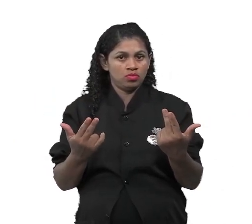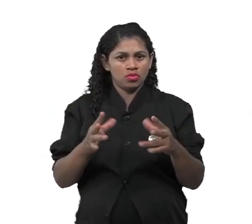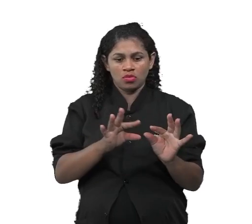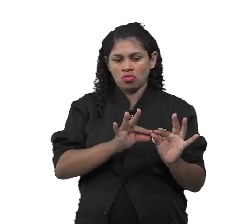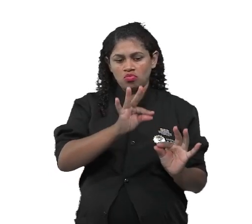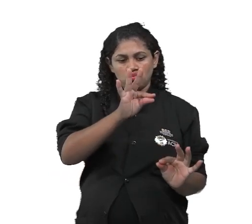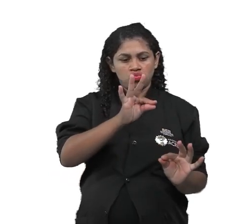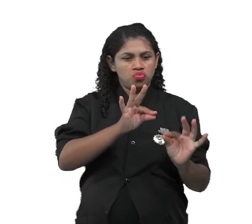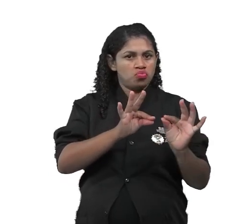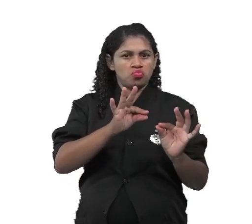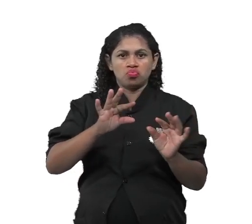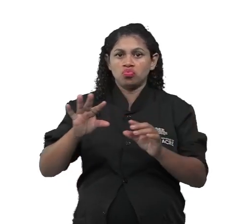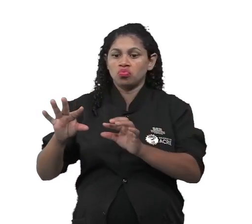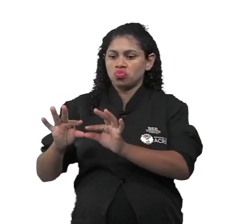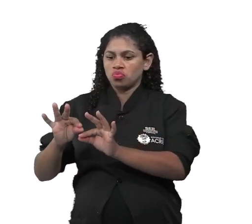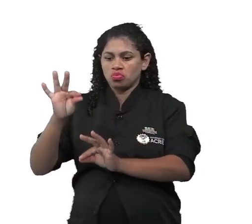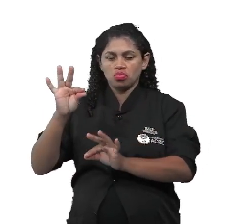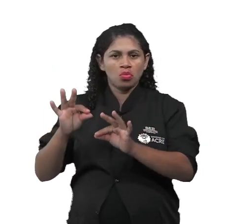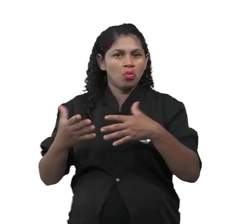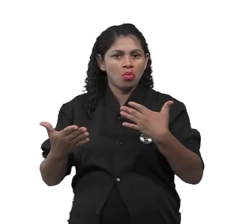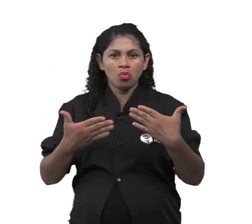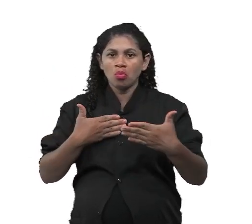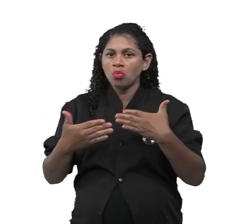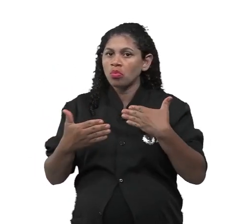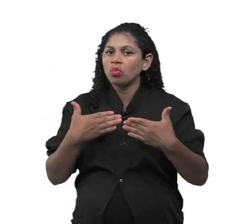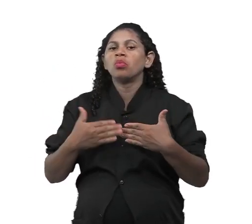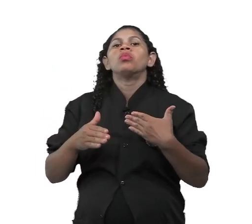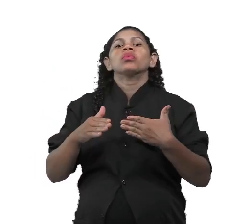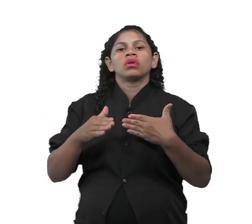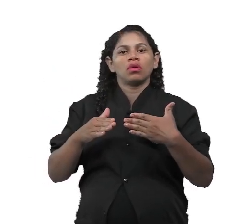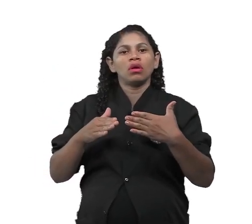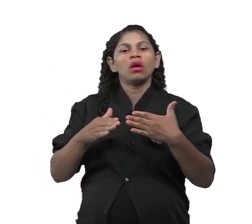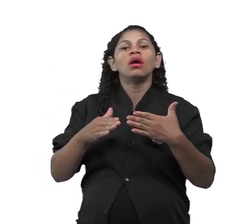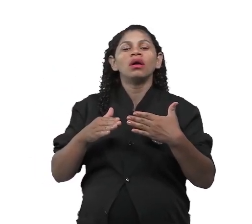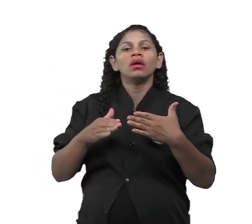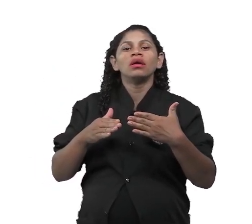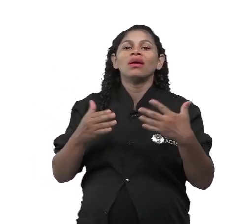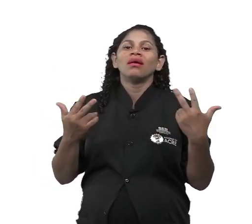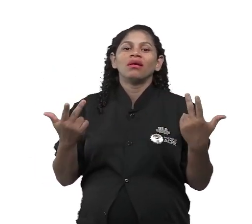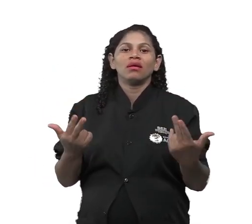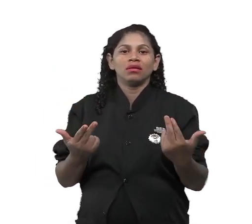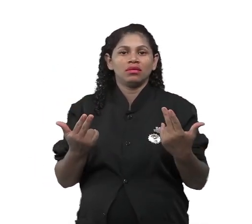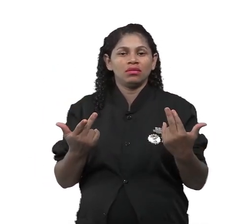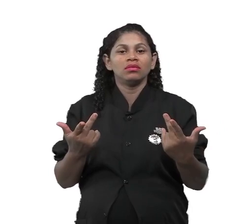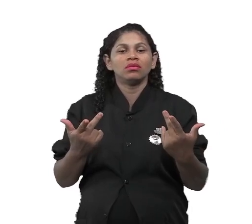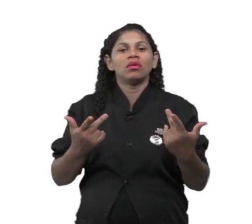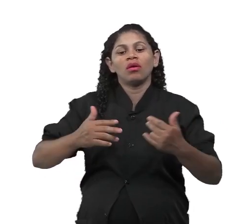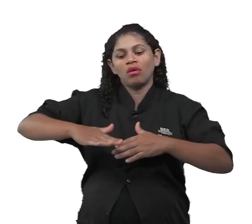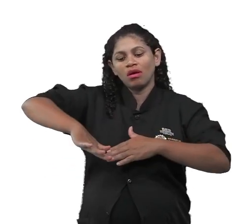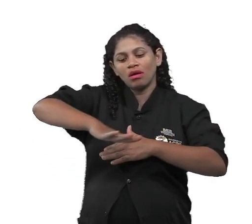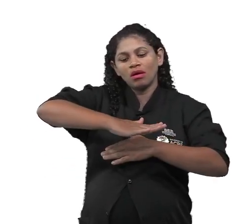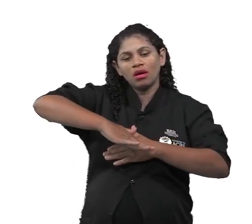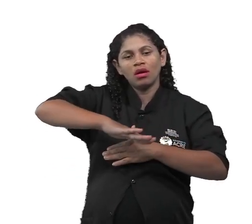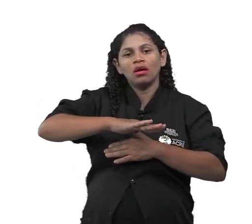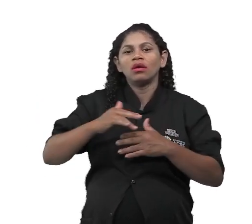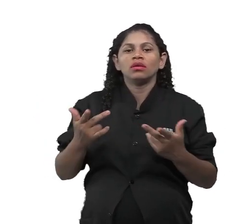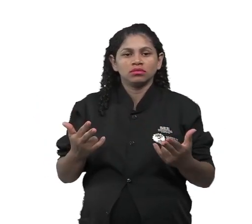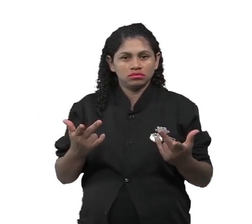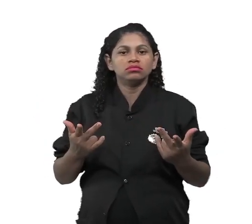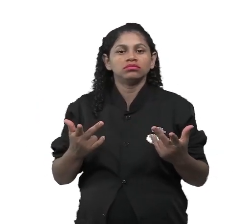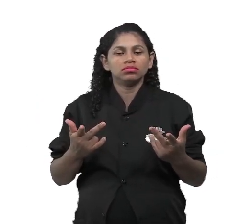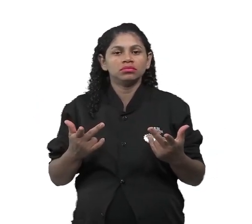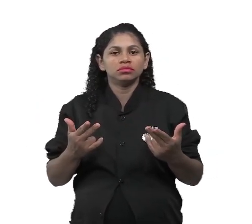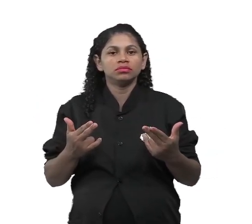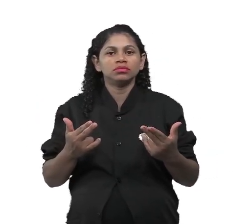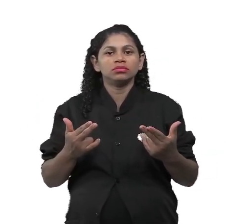altura que nós fizermos isso, se essas regiões tiverem a mesma área, o princípio de Cavalieri